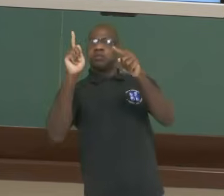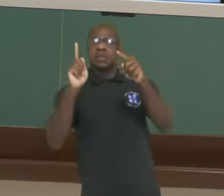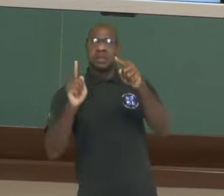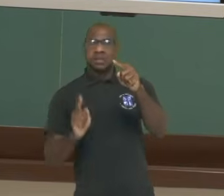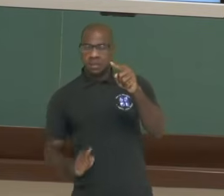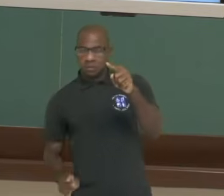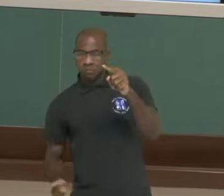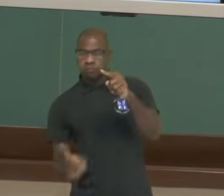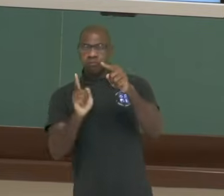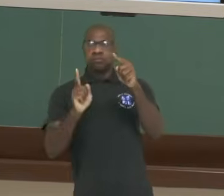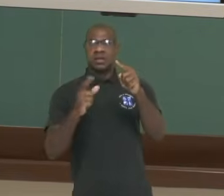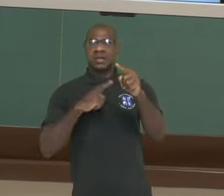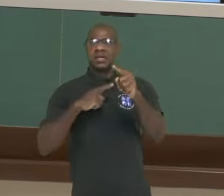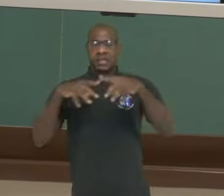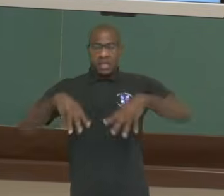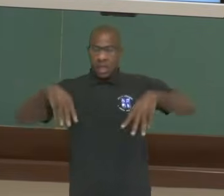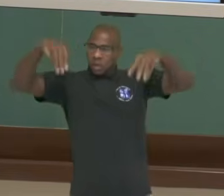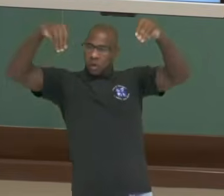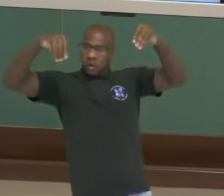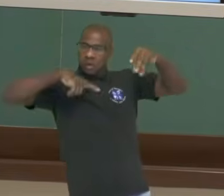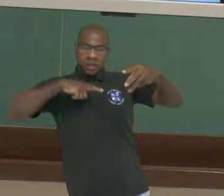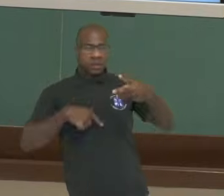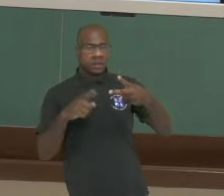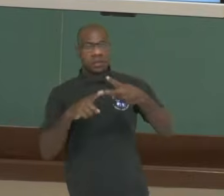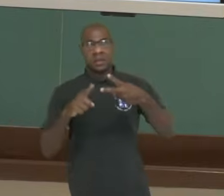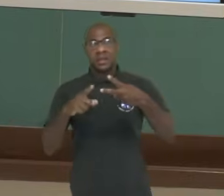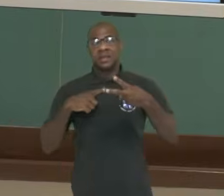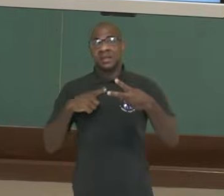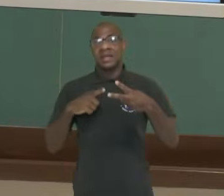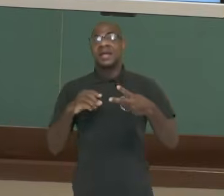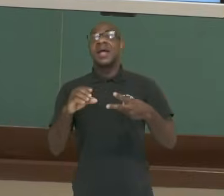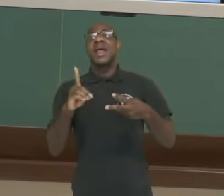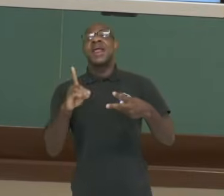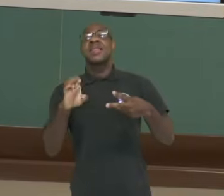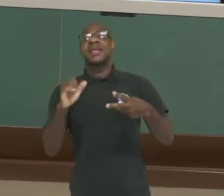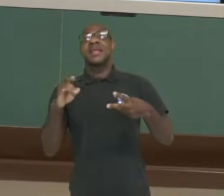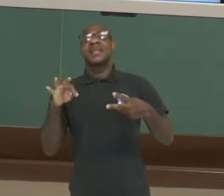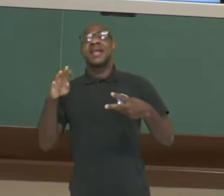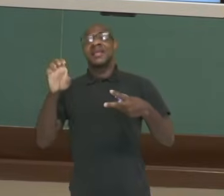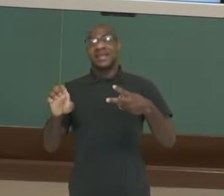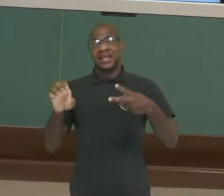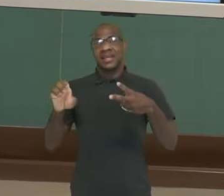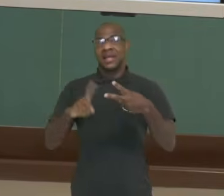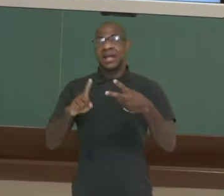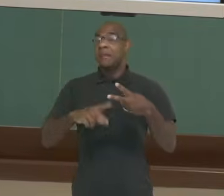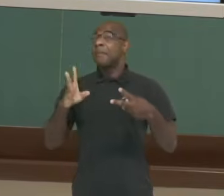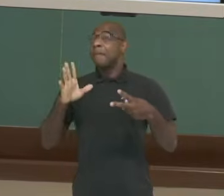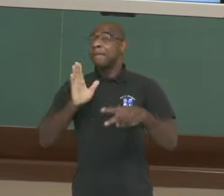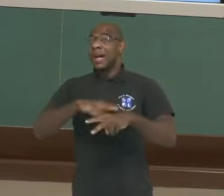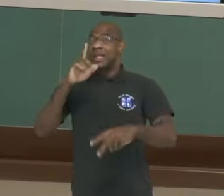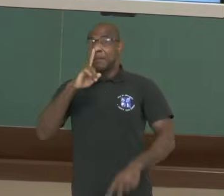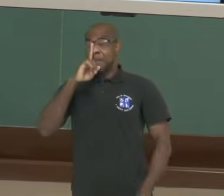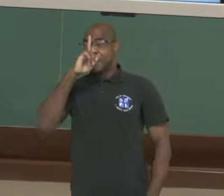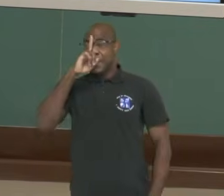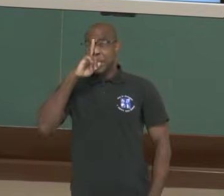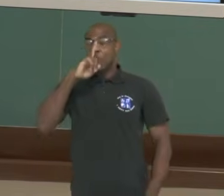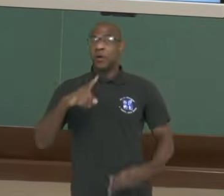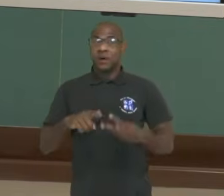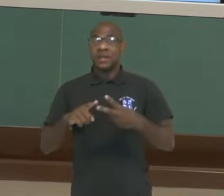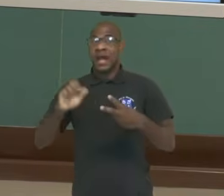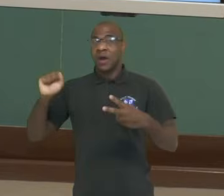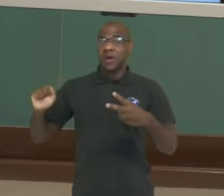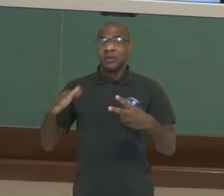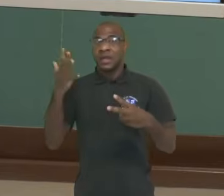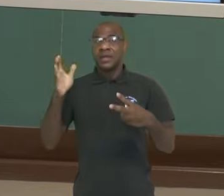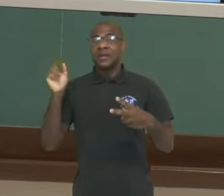de torres. E também tem aqueles raios que são os descendentes, que são considerados mais perigosos, aqueles que